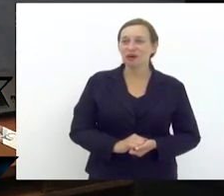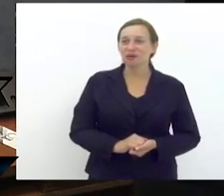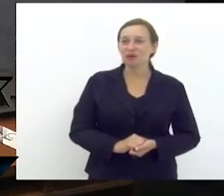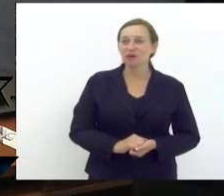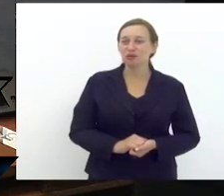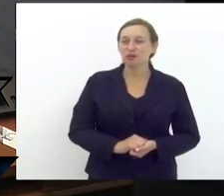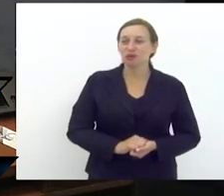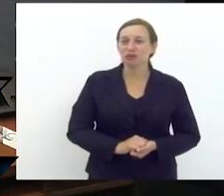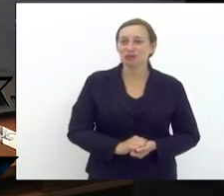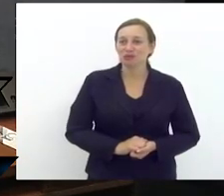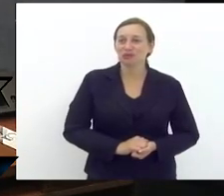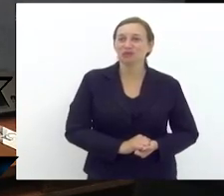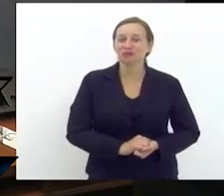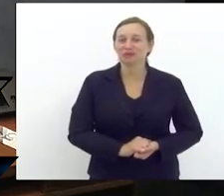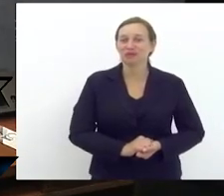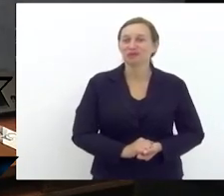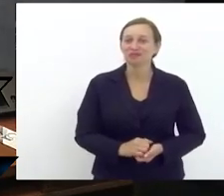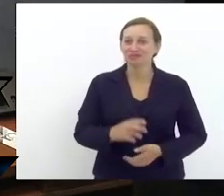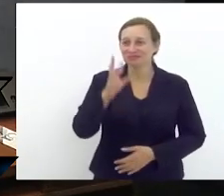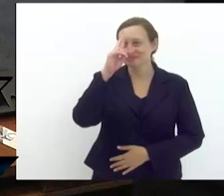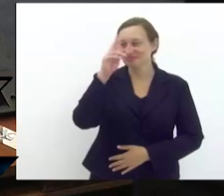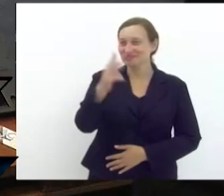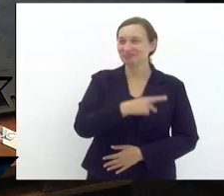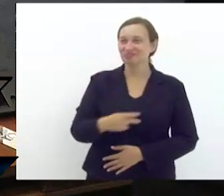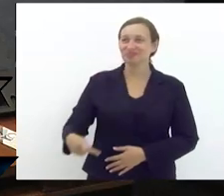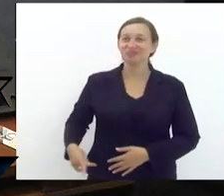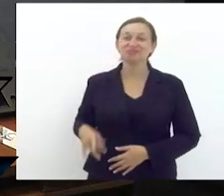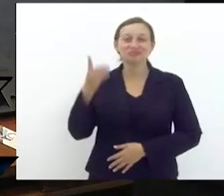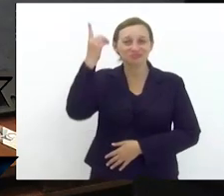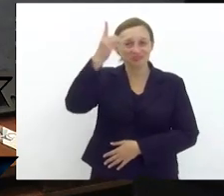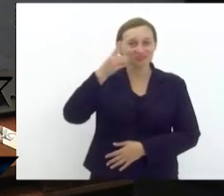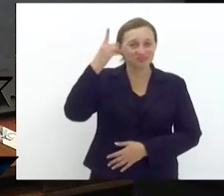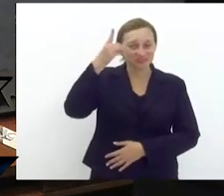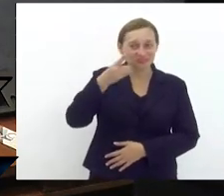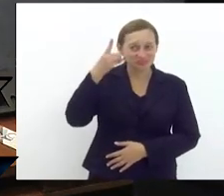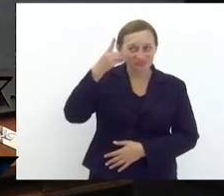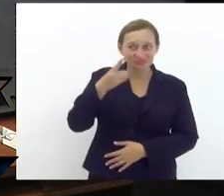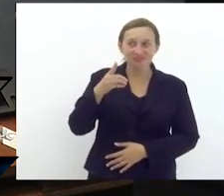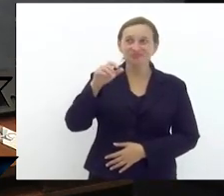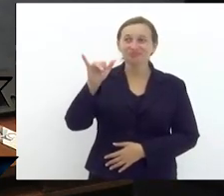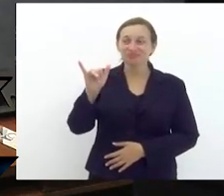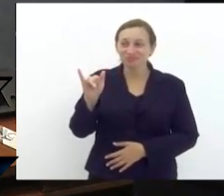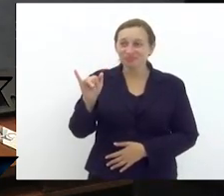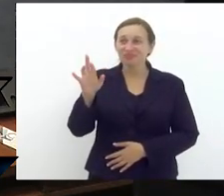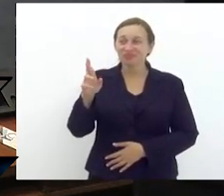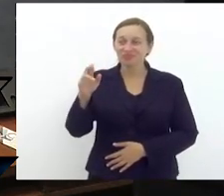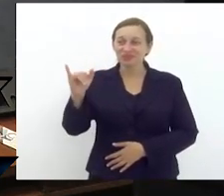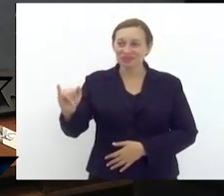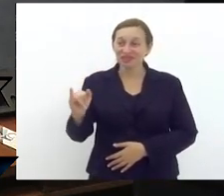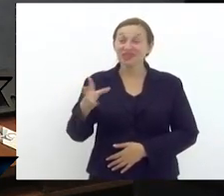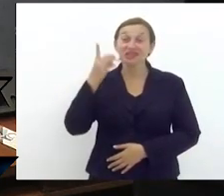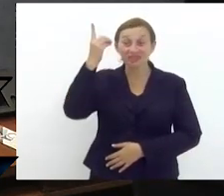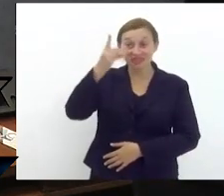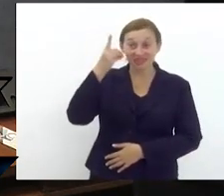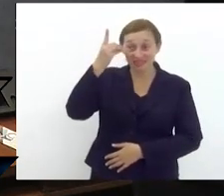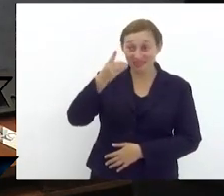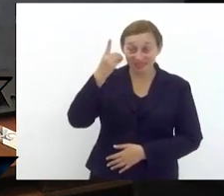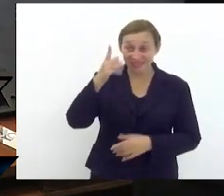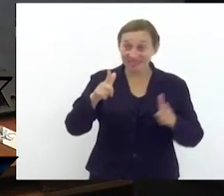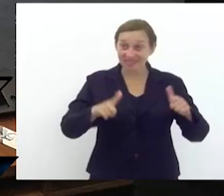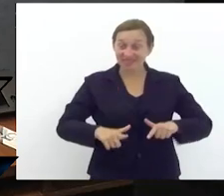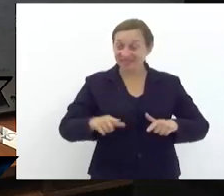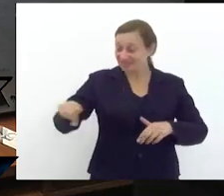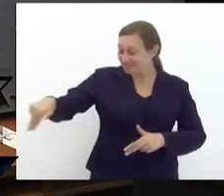senhora presidenta Deputado Yuri deputados presentes muito importante vir nessa